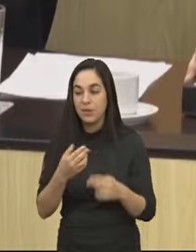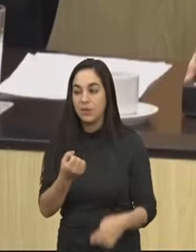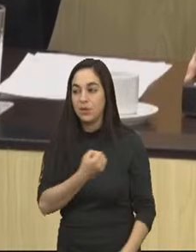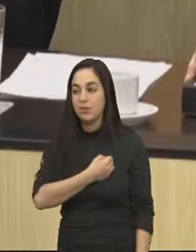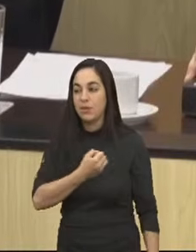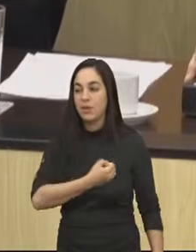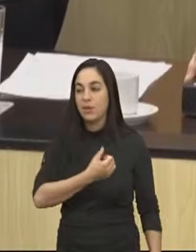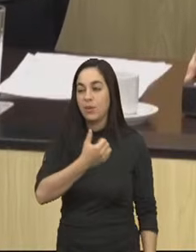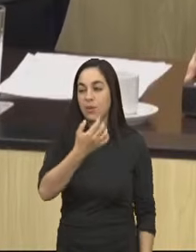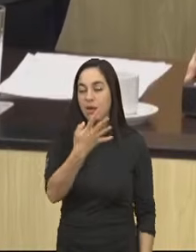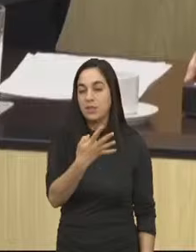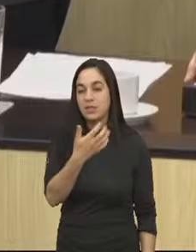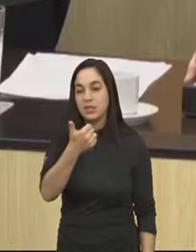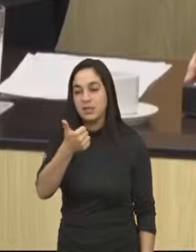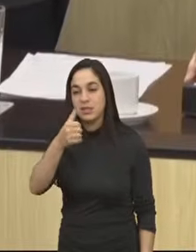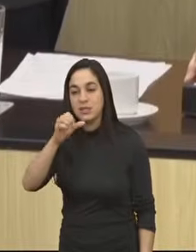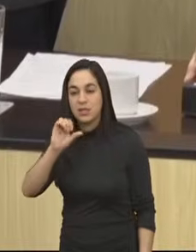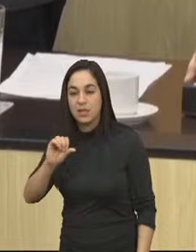419.